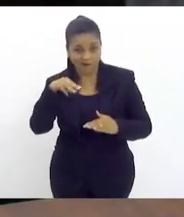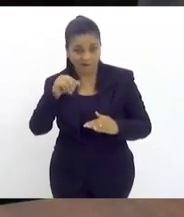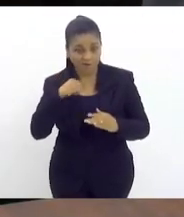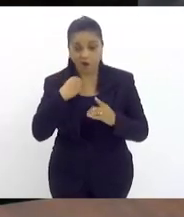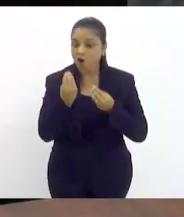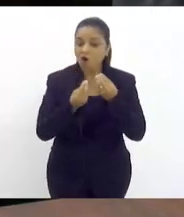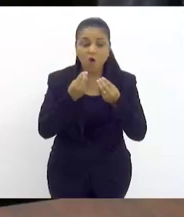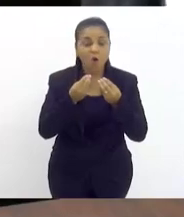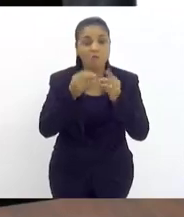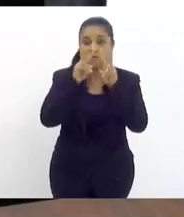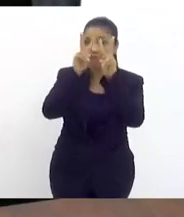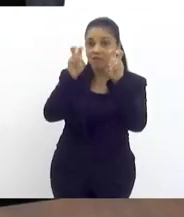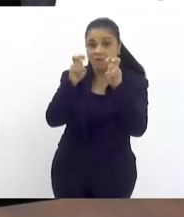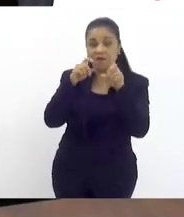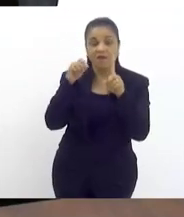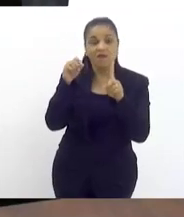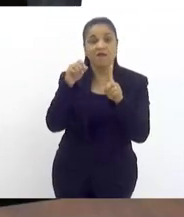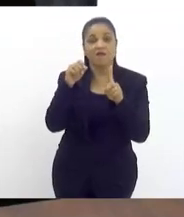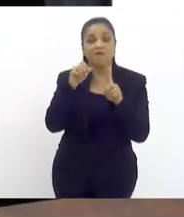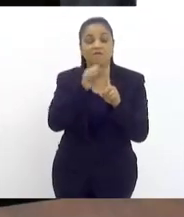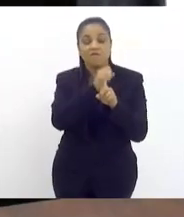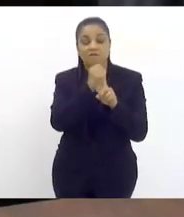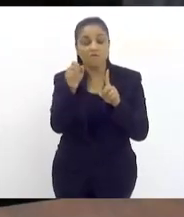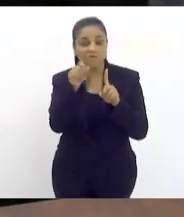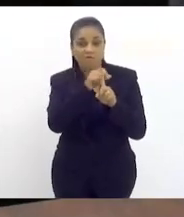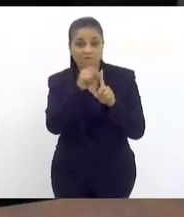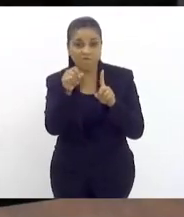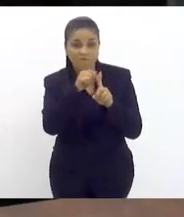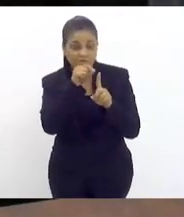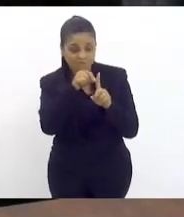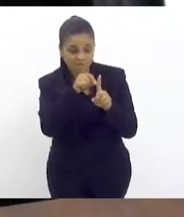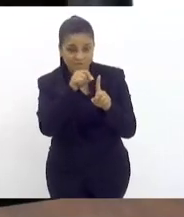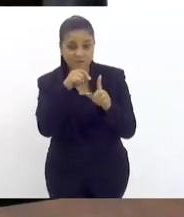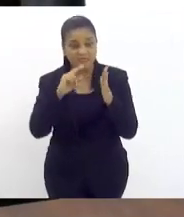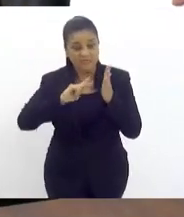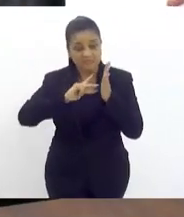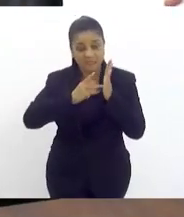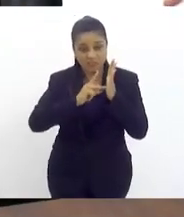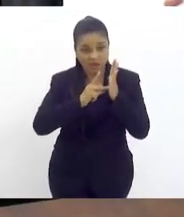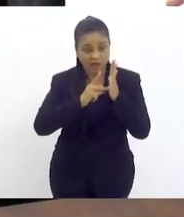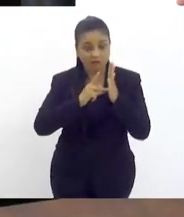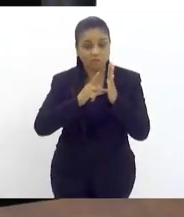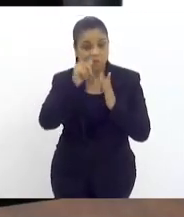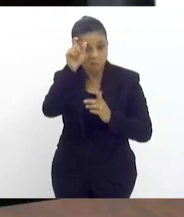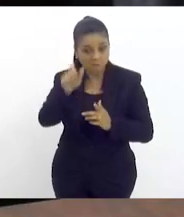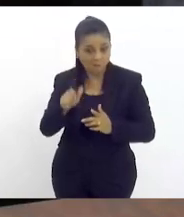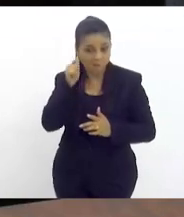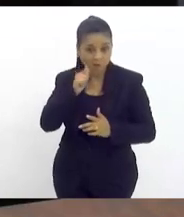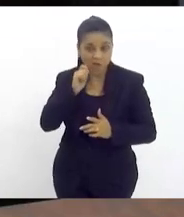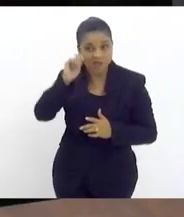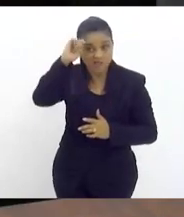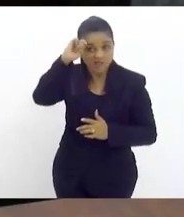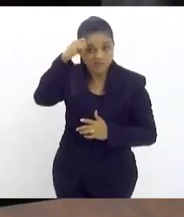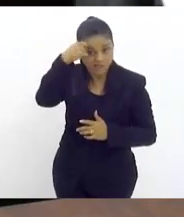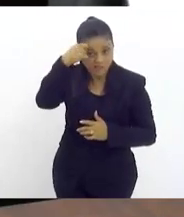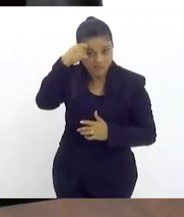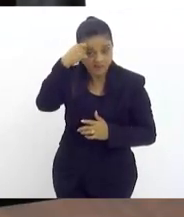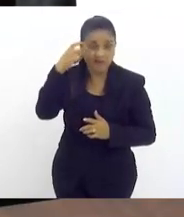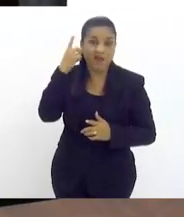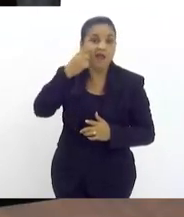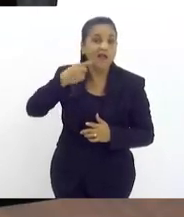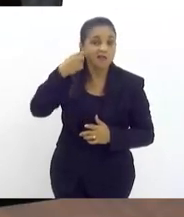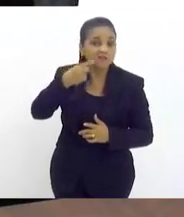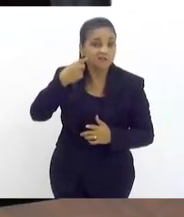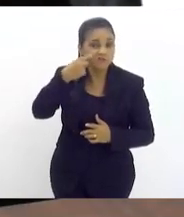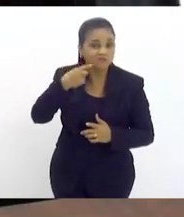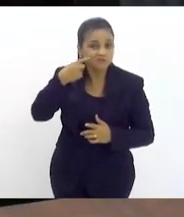movimento sindical sem reverenciar essa figura, essa advogada, uma mulher negra que fez história no seu